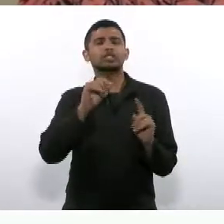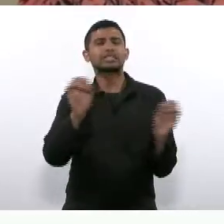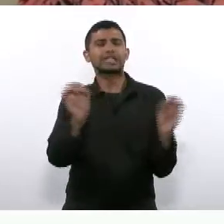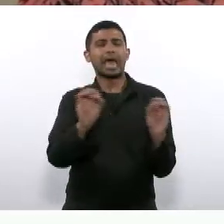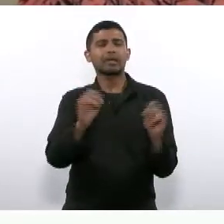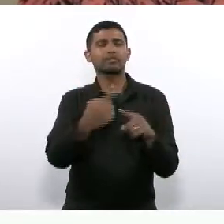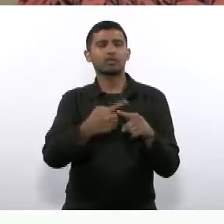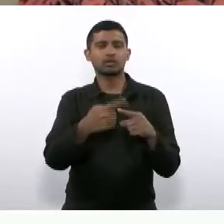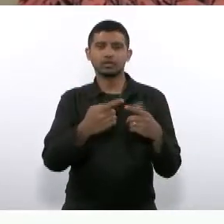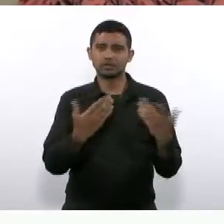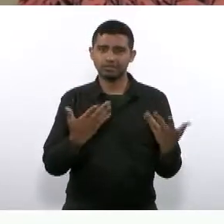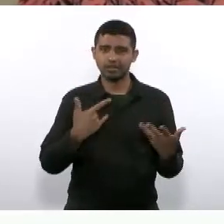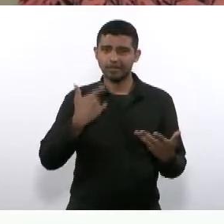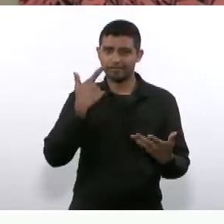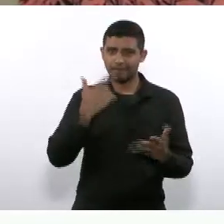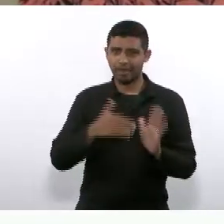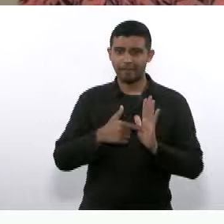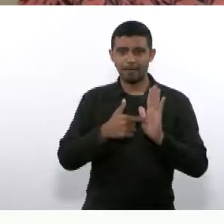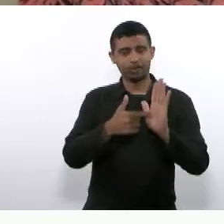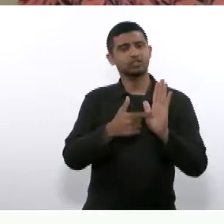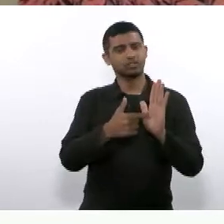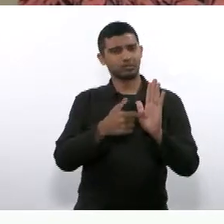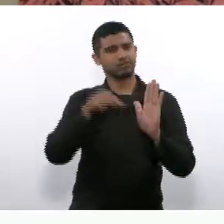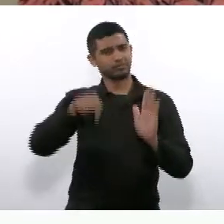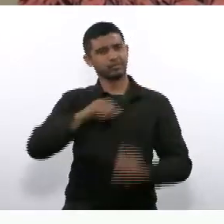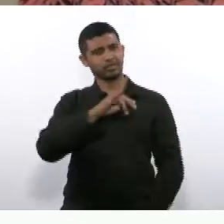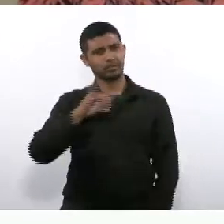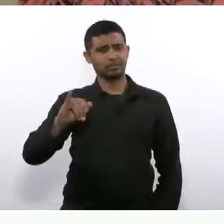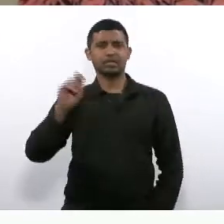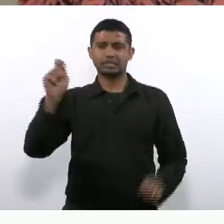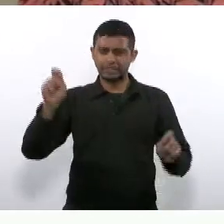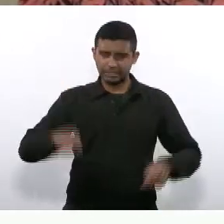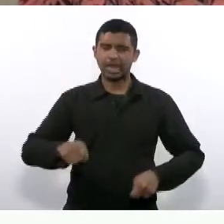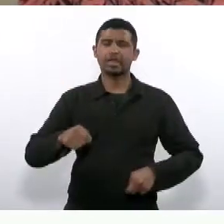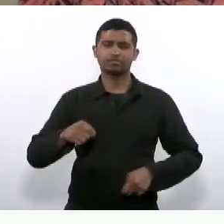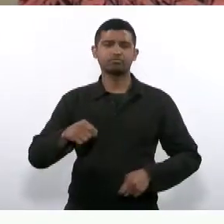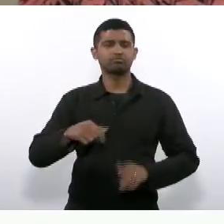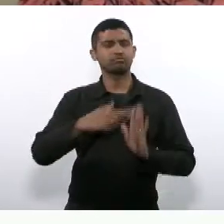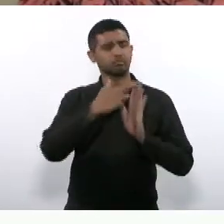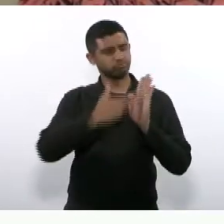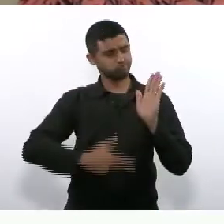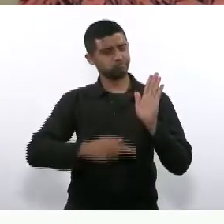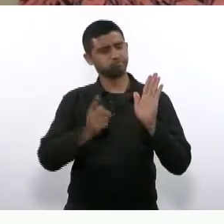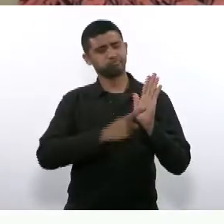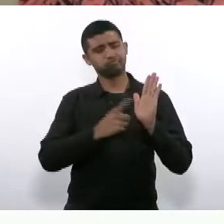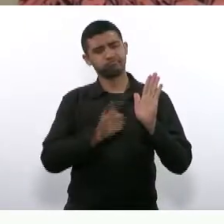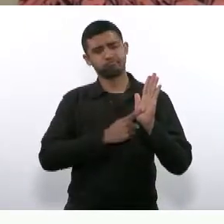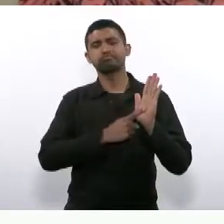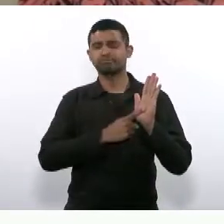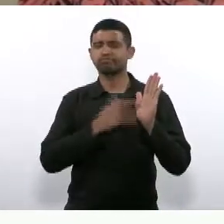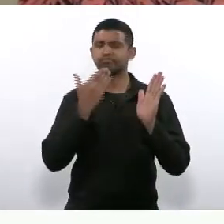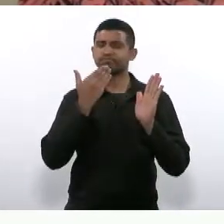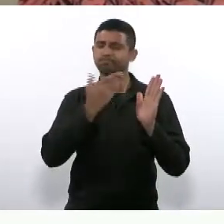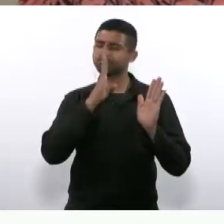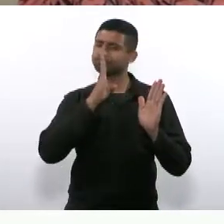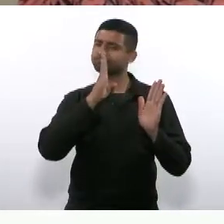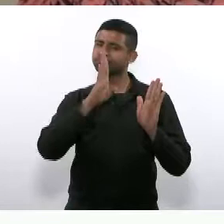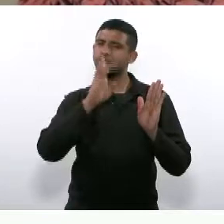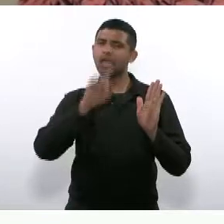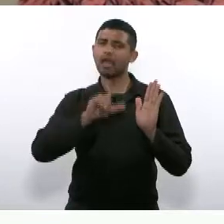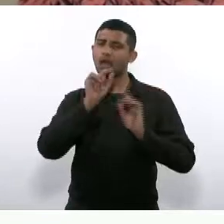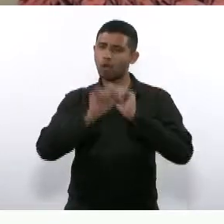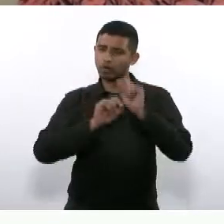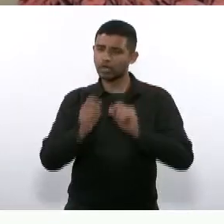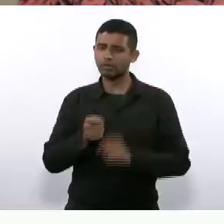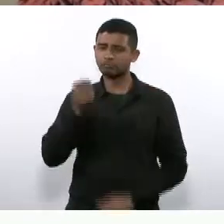em prática. Então, eu acho que essa CPI recupera esse relatório, também no que é fundamental, que é